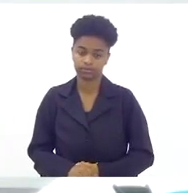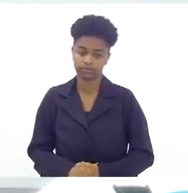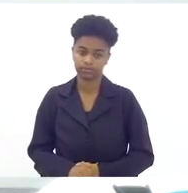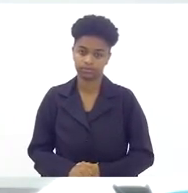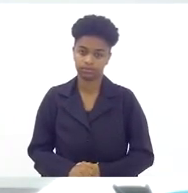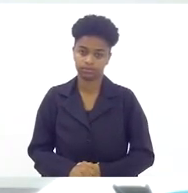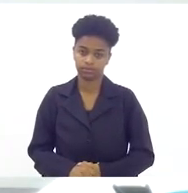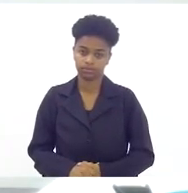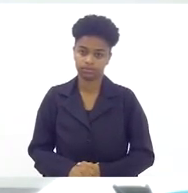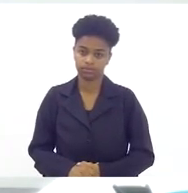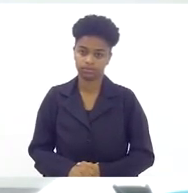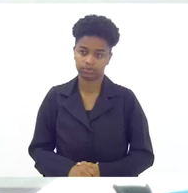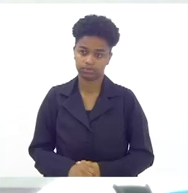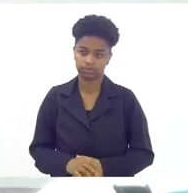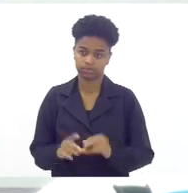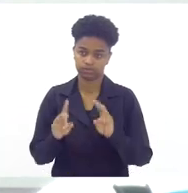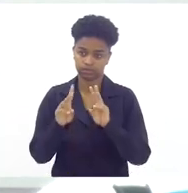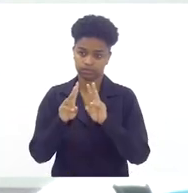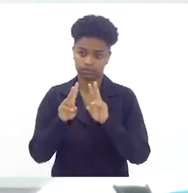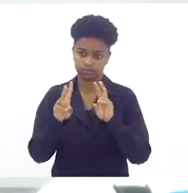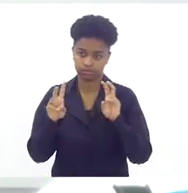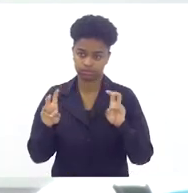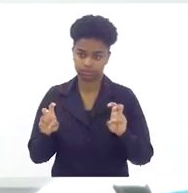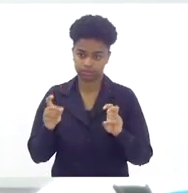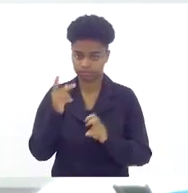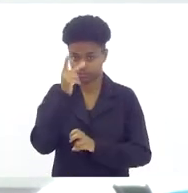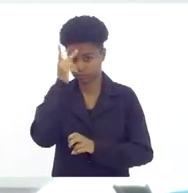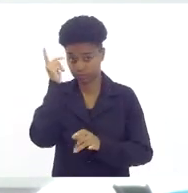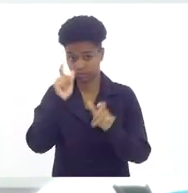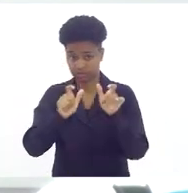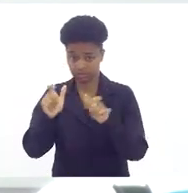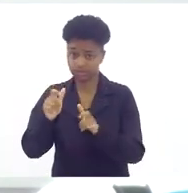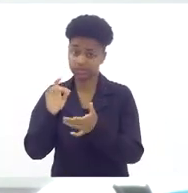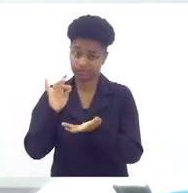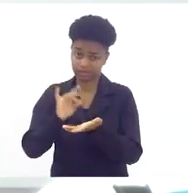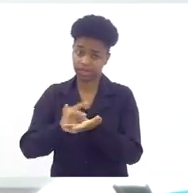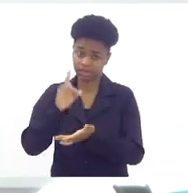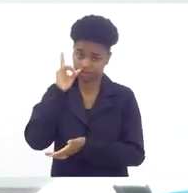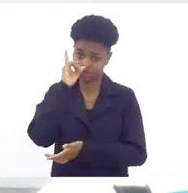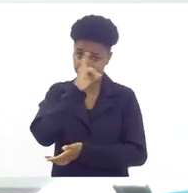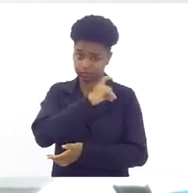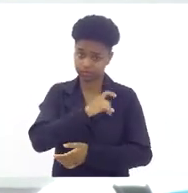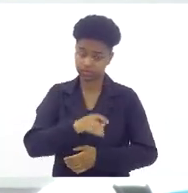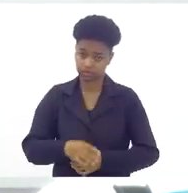a questão do pessoal Realmente é complicado